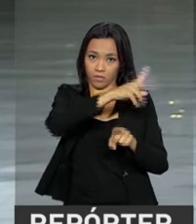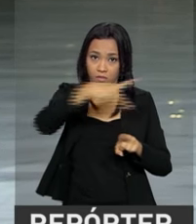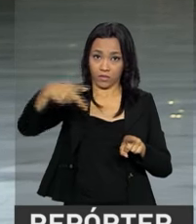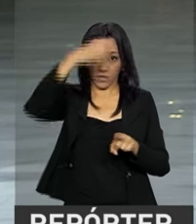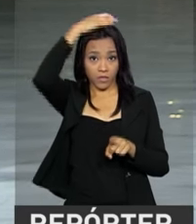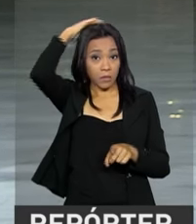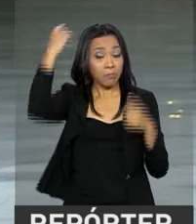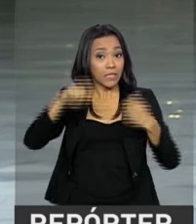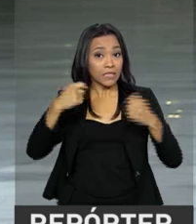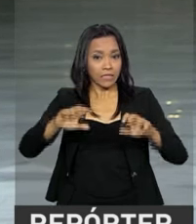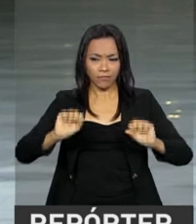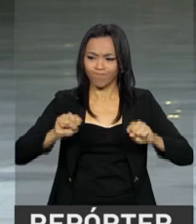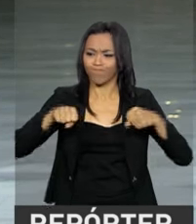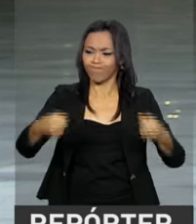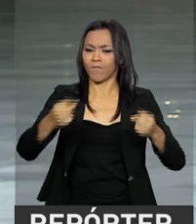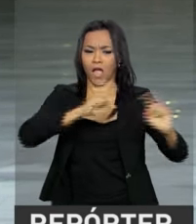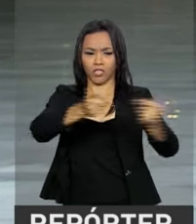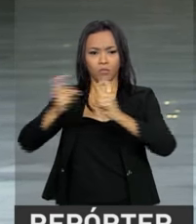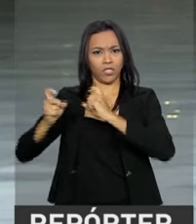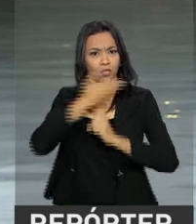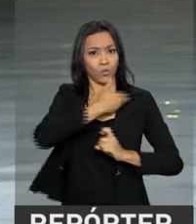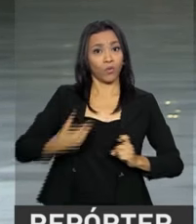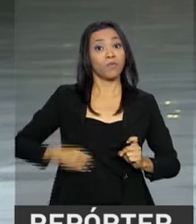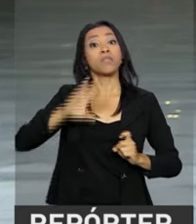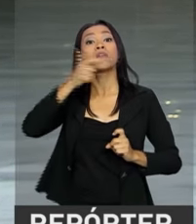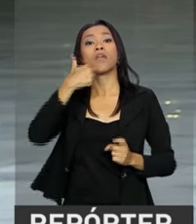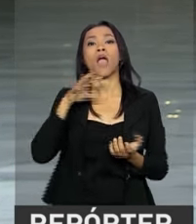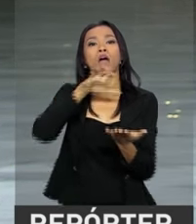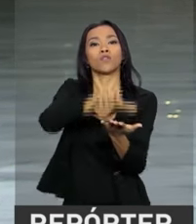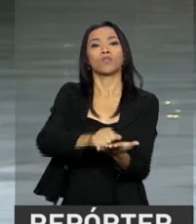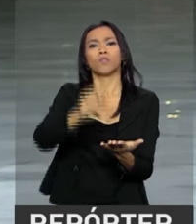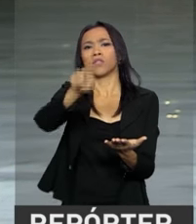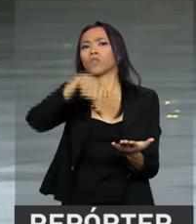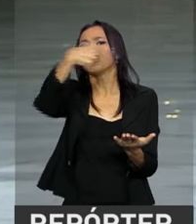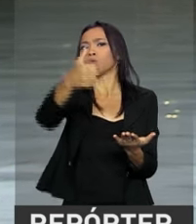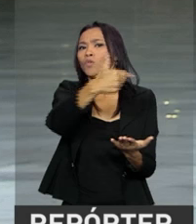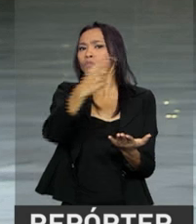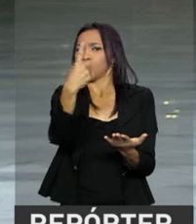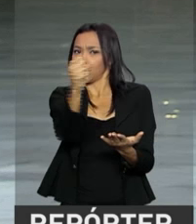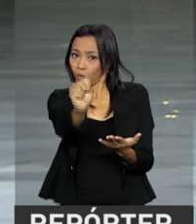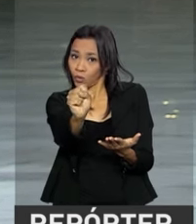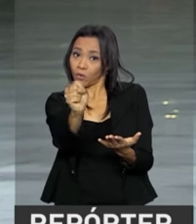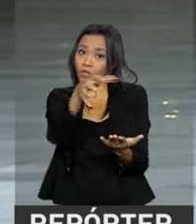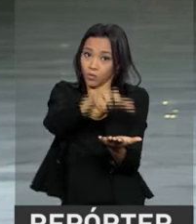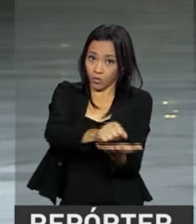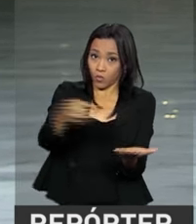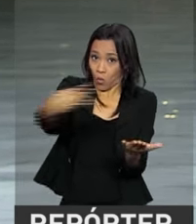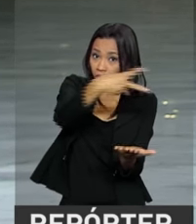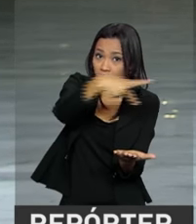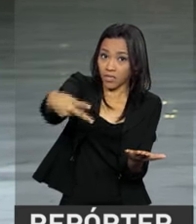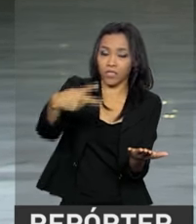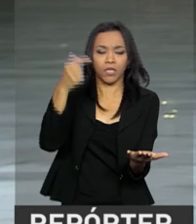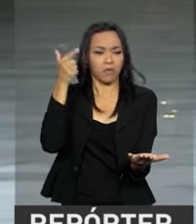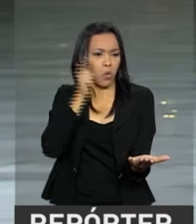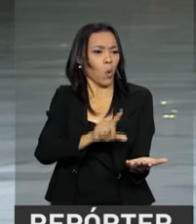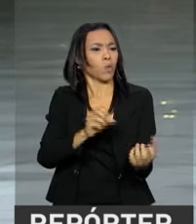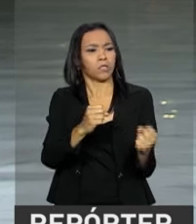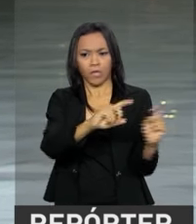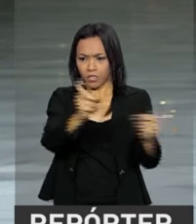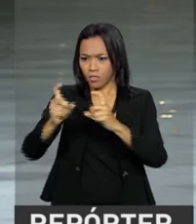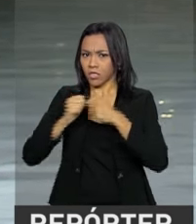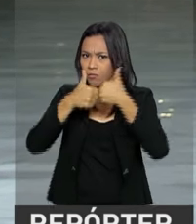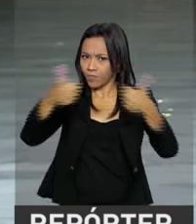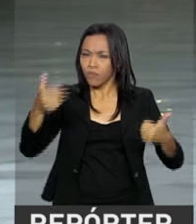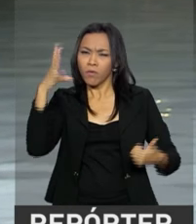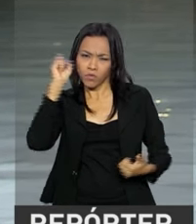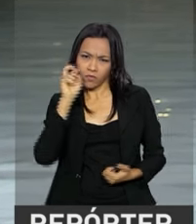recuperar o estado para que quem assumir o governo em 2018 encontre um país mais adequado. Vamos ouvir um trecho do